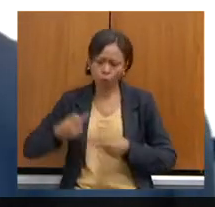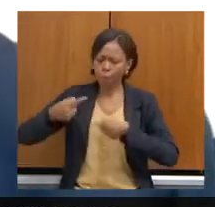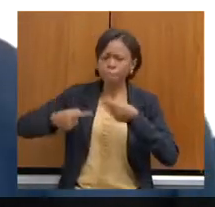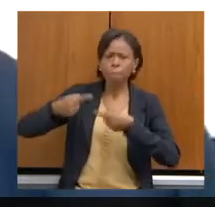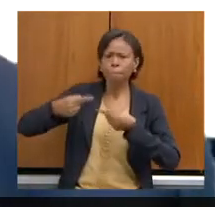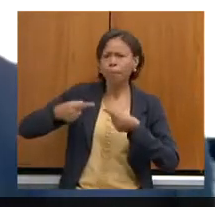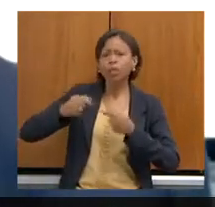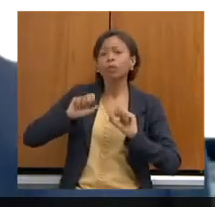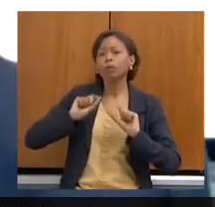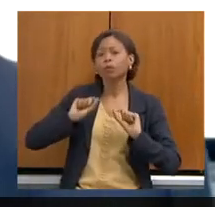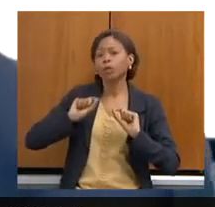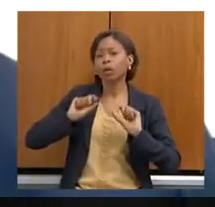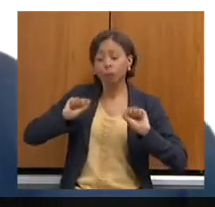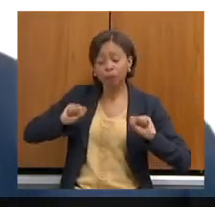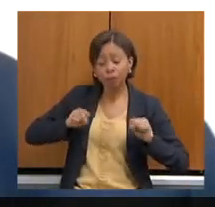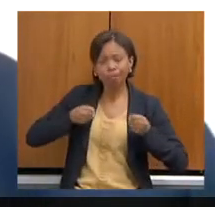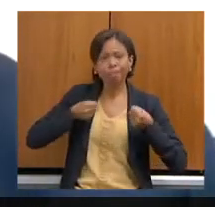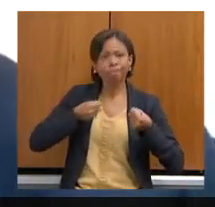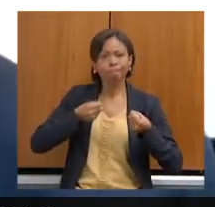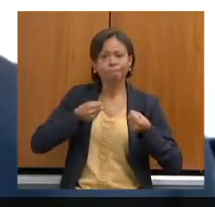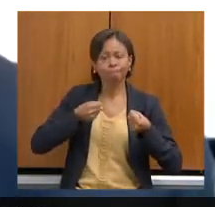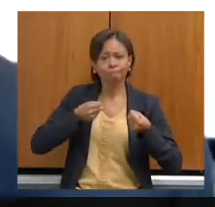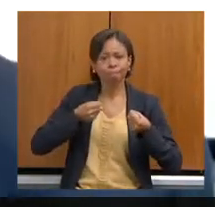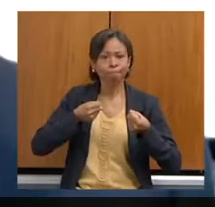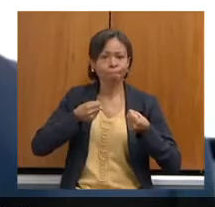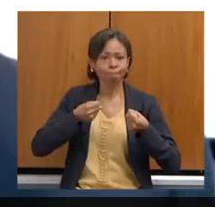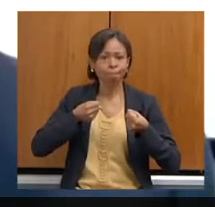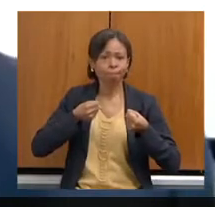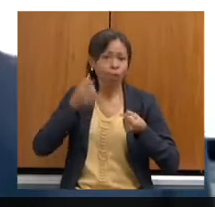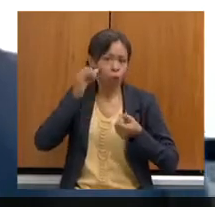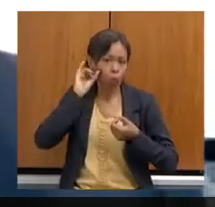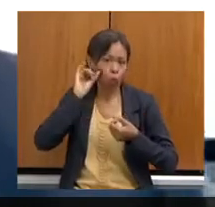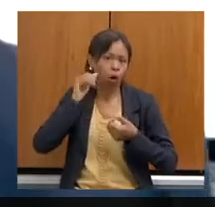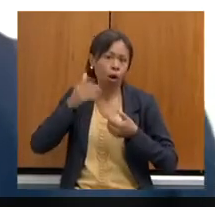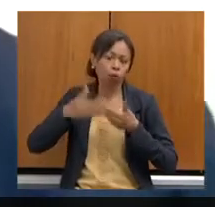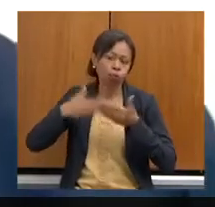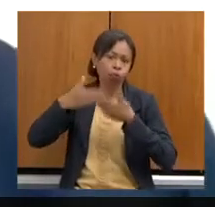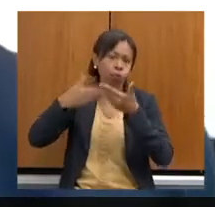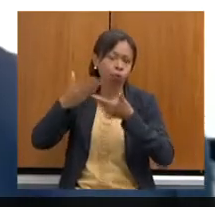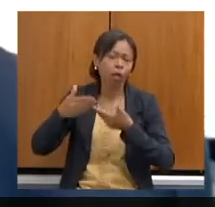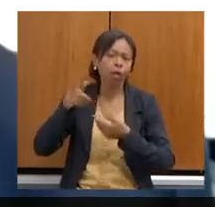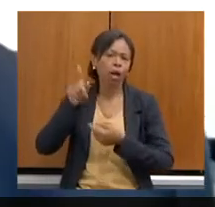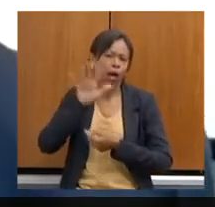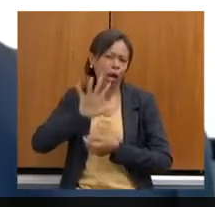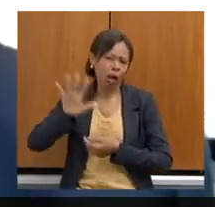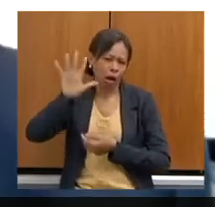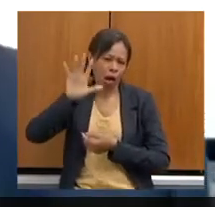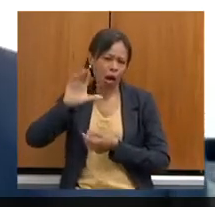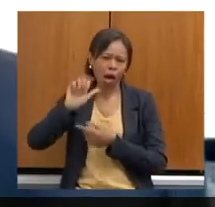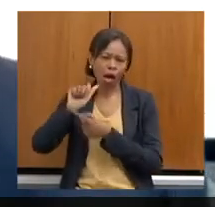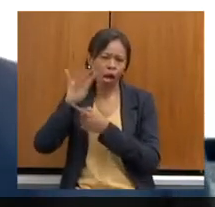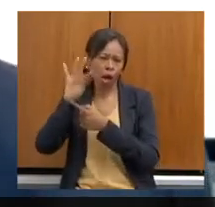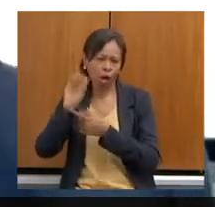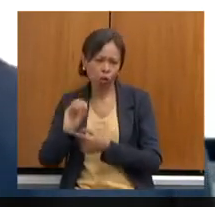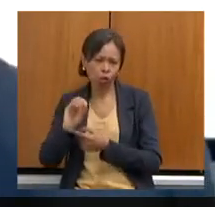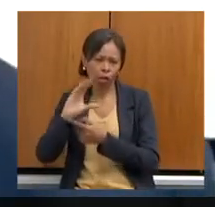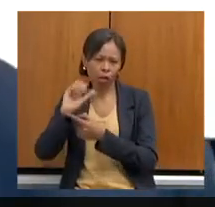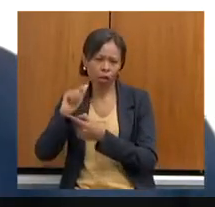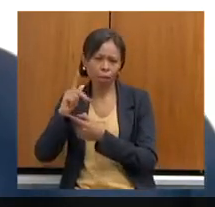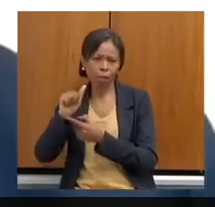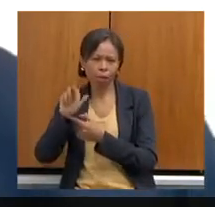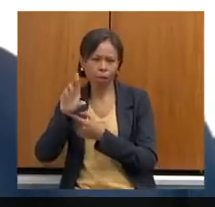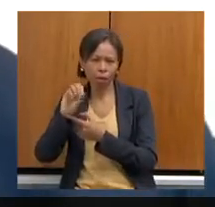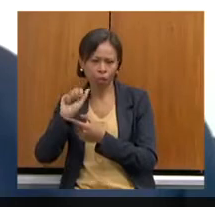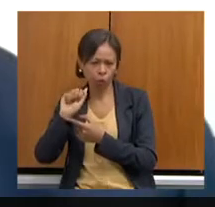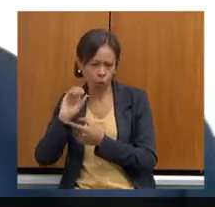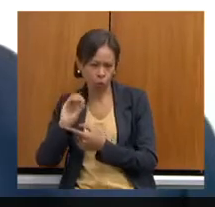para o fortalecimento da nossa piscicultura ornamental a região Vale do alto Caparaó mais alta da Mata é um grande Polo